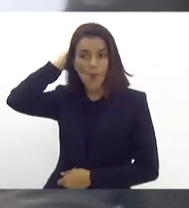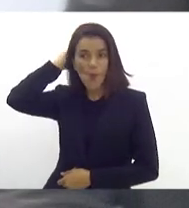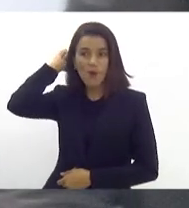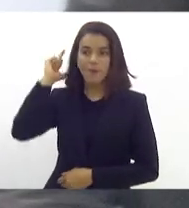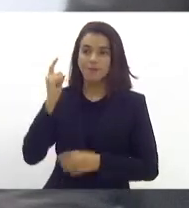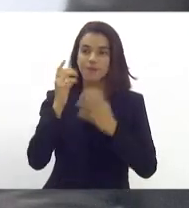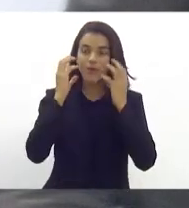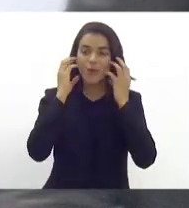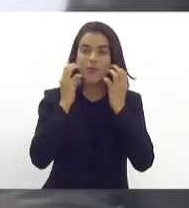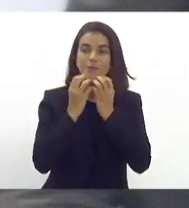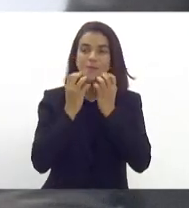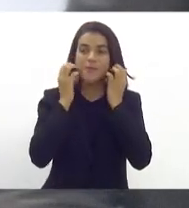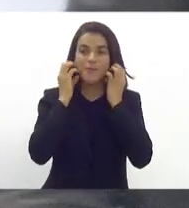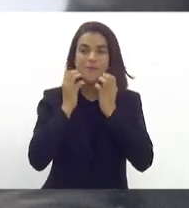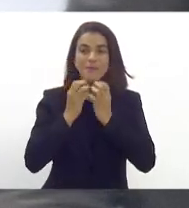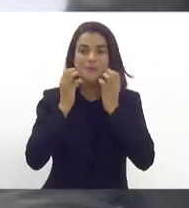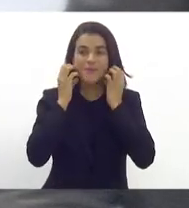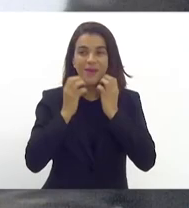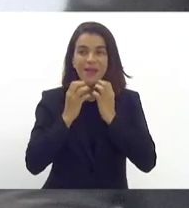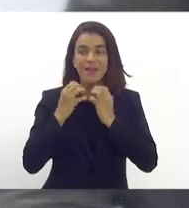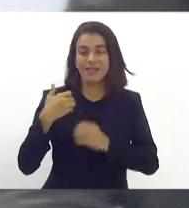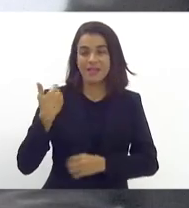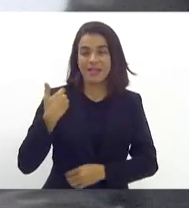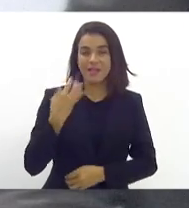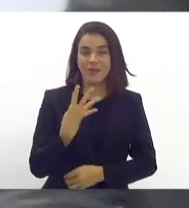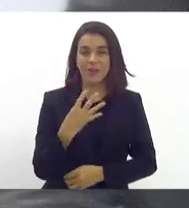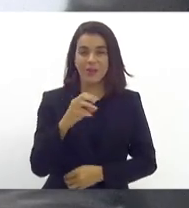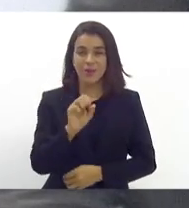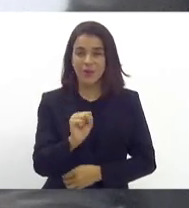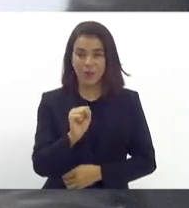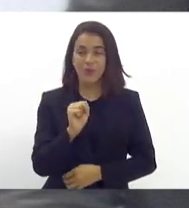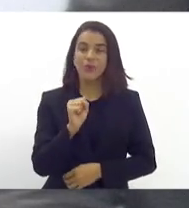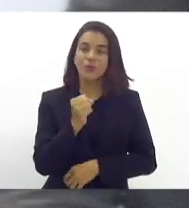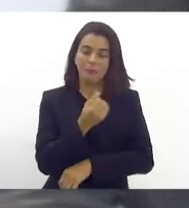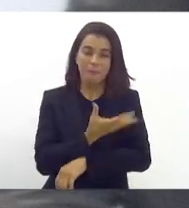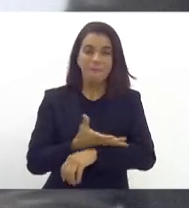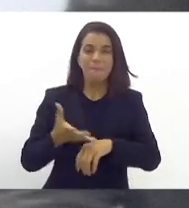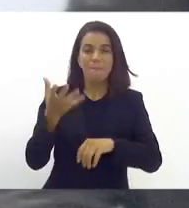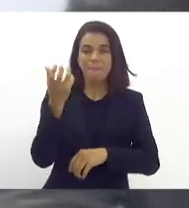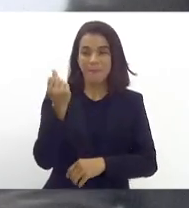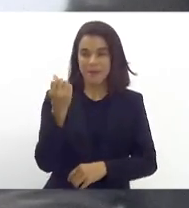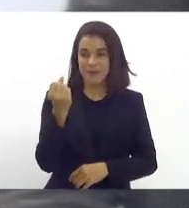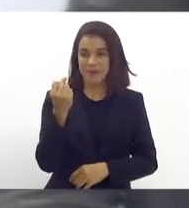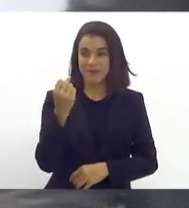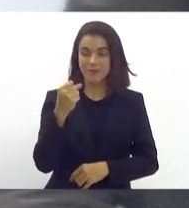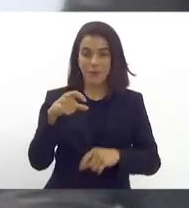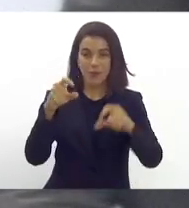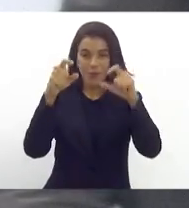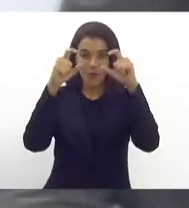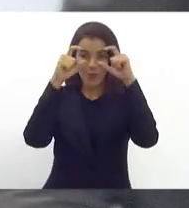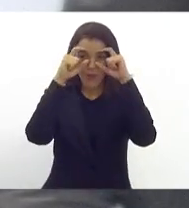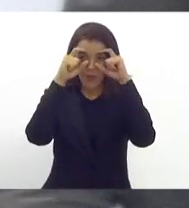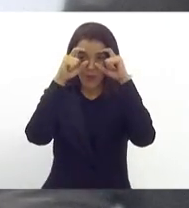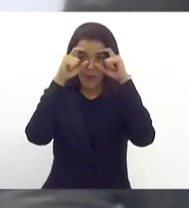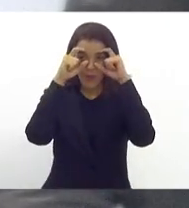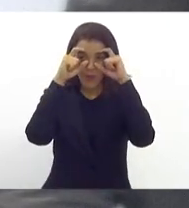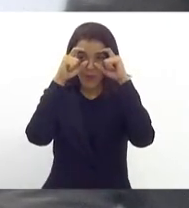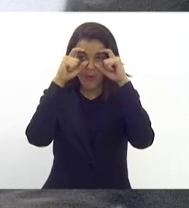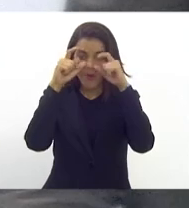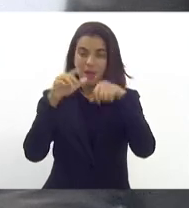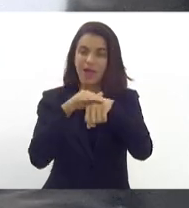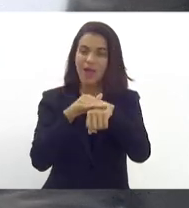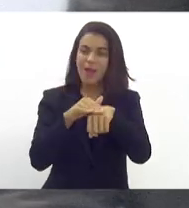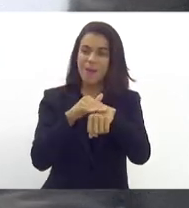barba que entrega a idade meus 48 anos uma barba branca os óculos e a